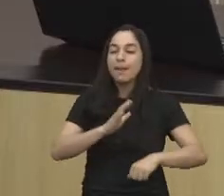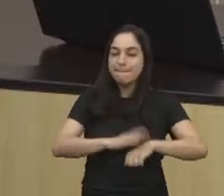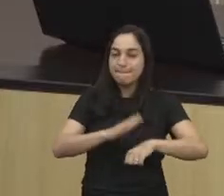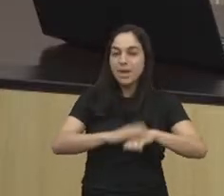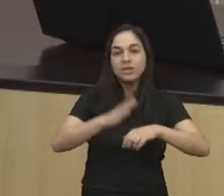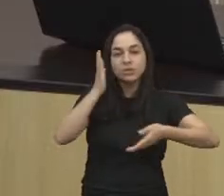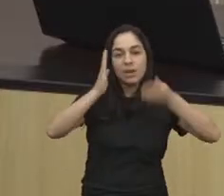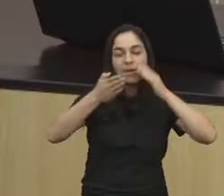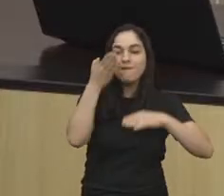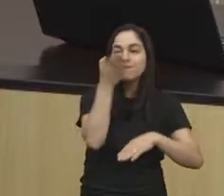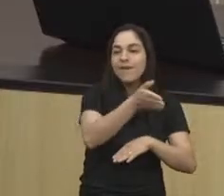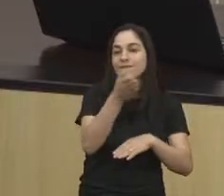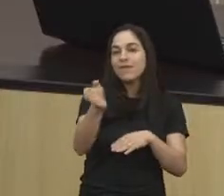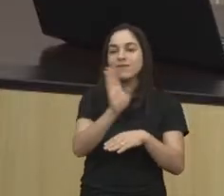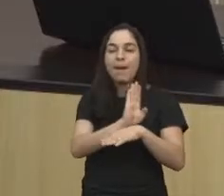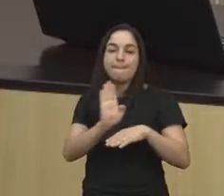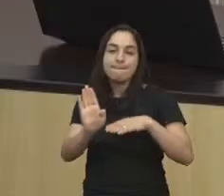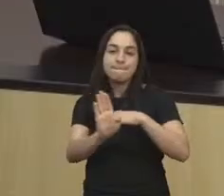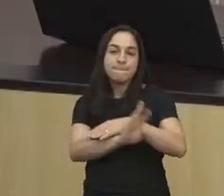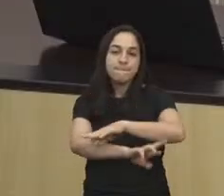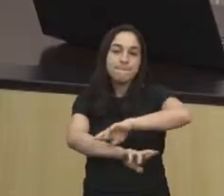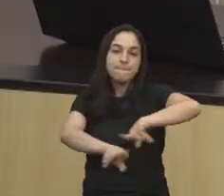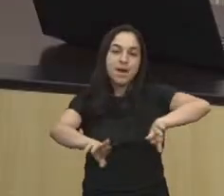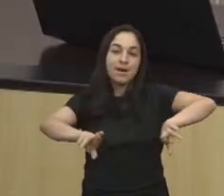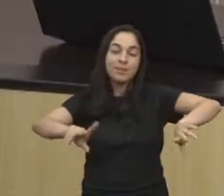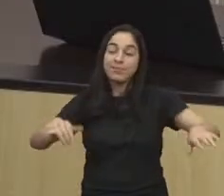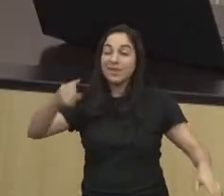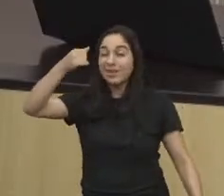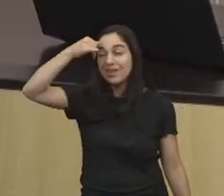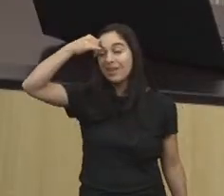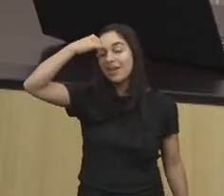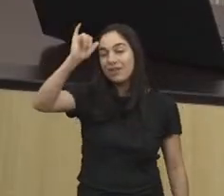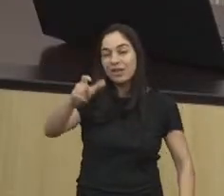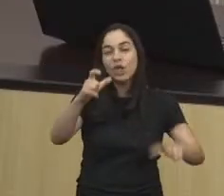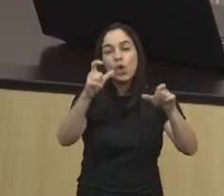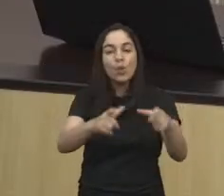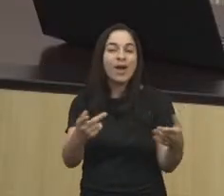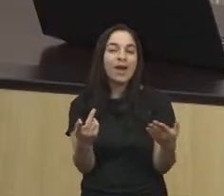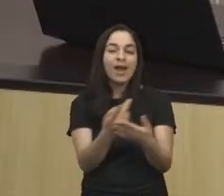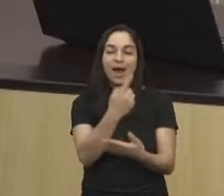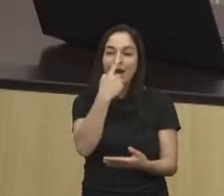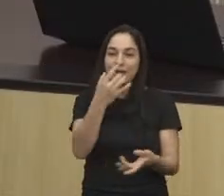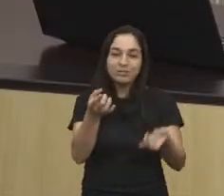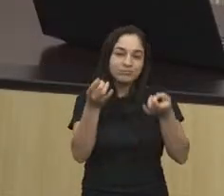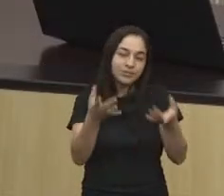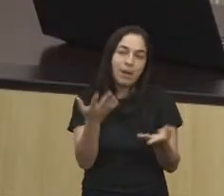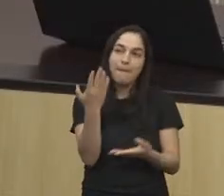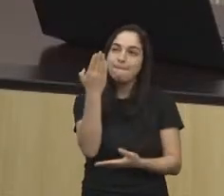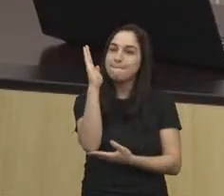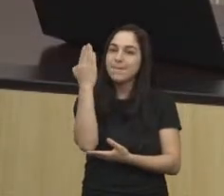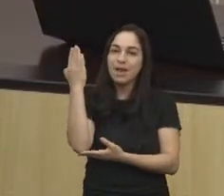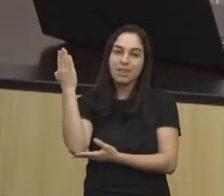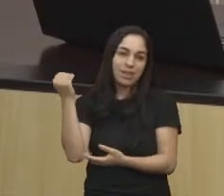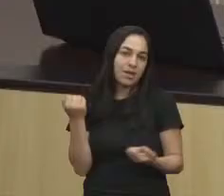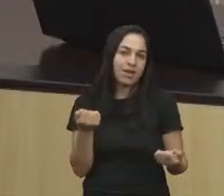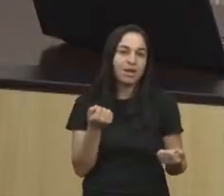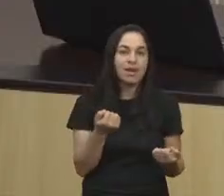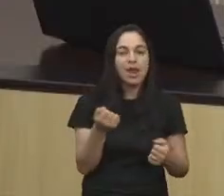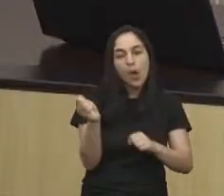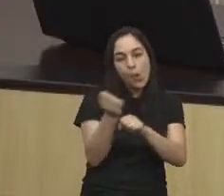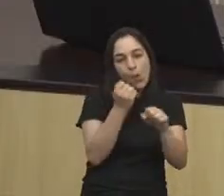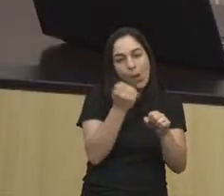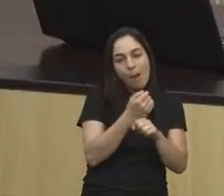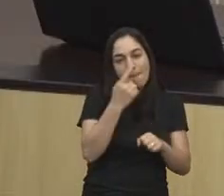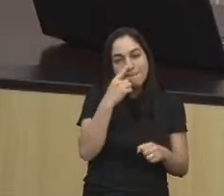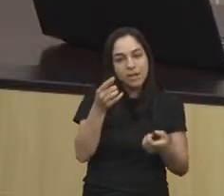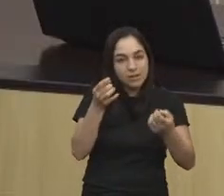e assim reduzir cada vez mais, né, esses descartes de material, de madeira, concreto, né. A gente sabe